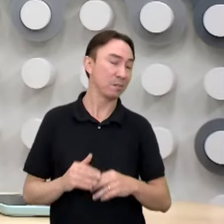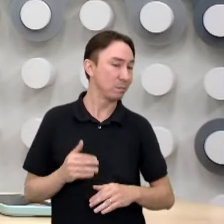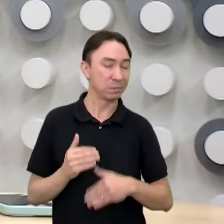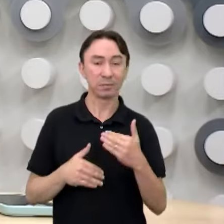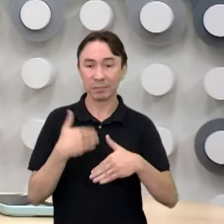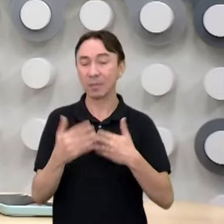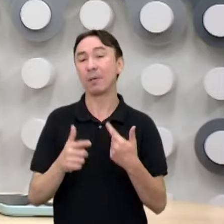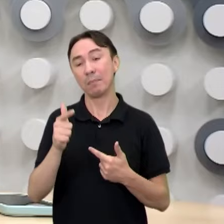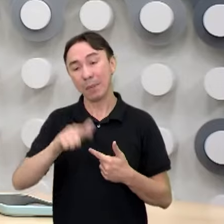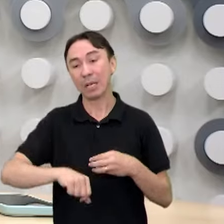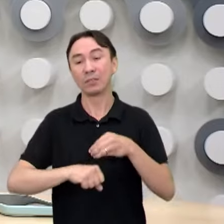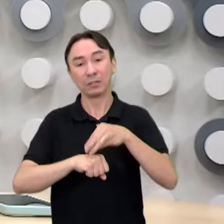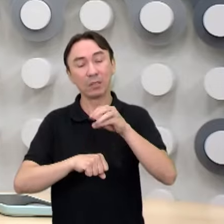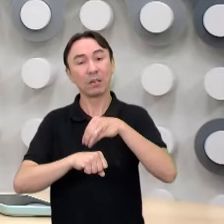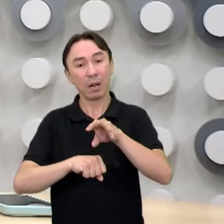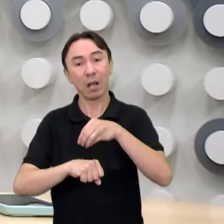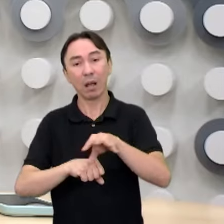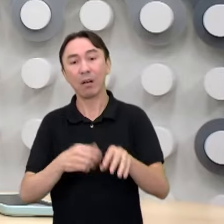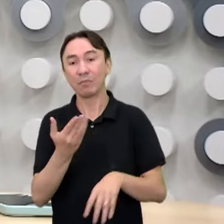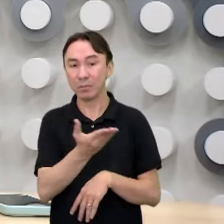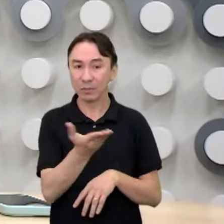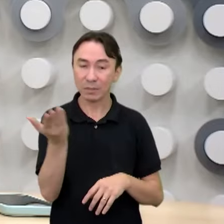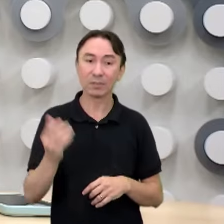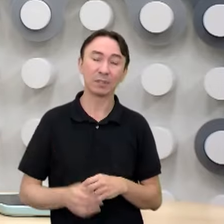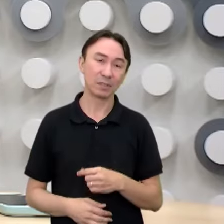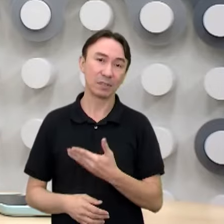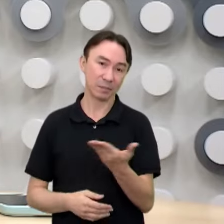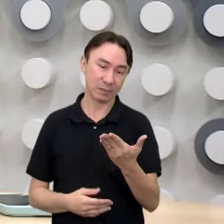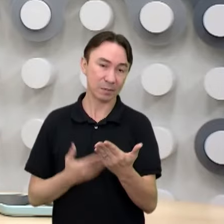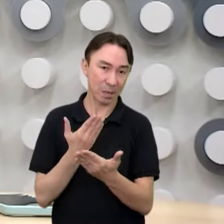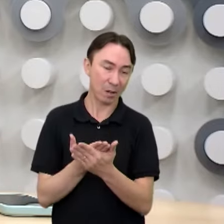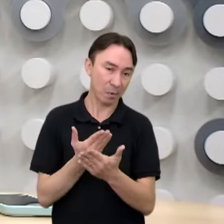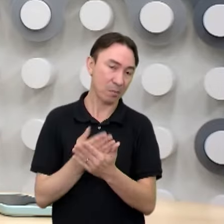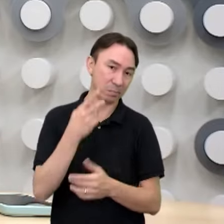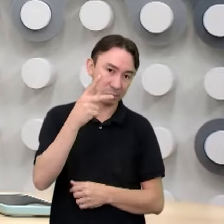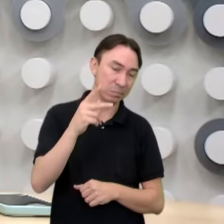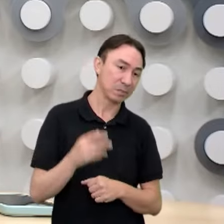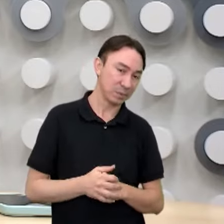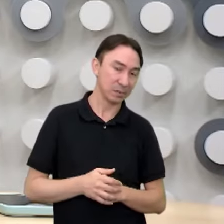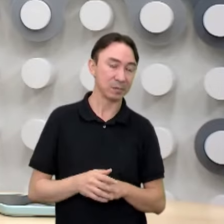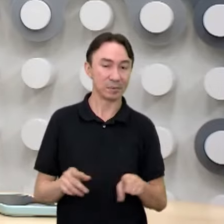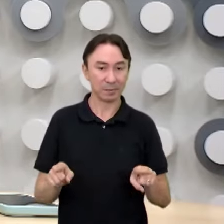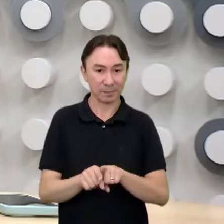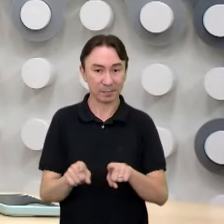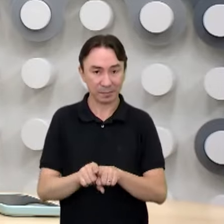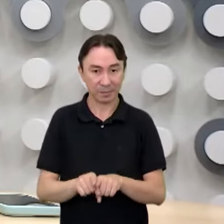para vocês estarem trabalhando aí na aula de vocês, tá certo? Lembrando que as orientações para o